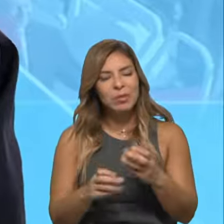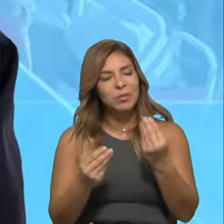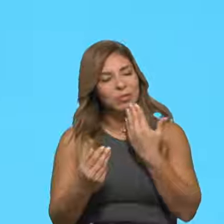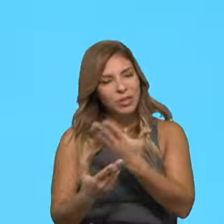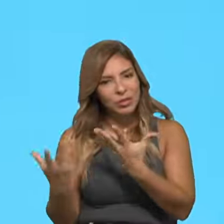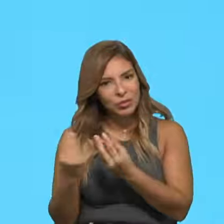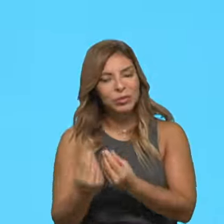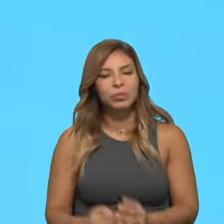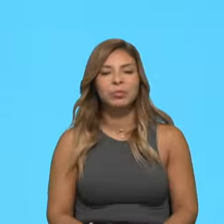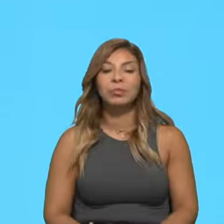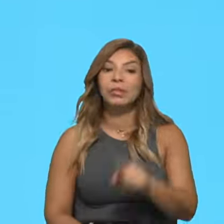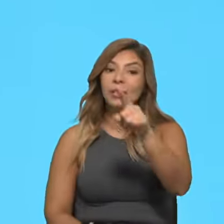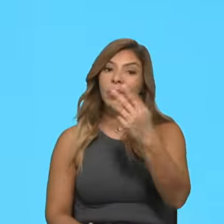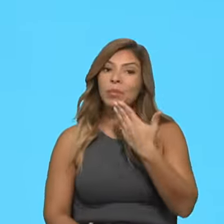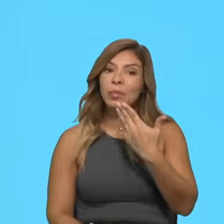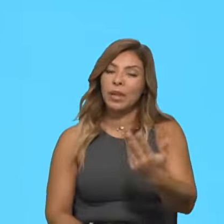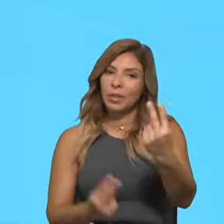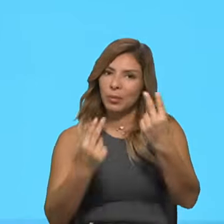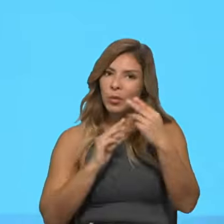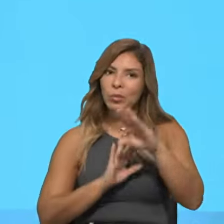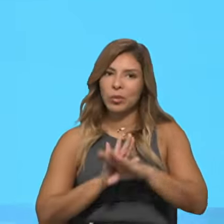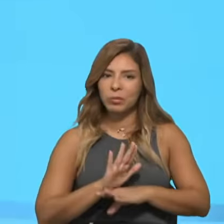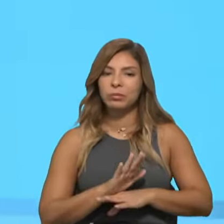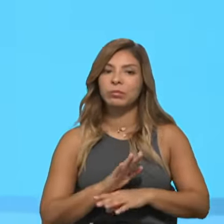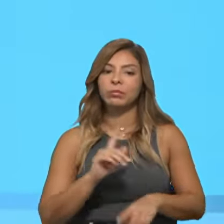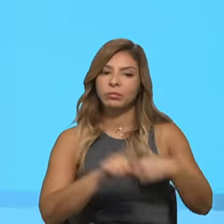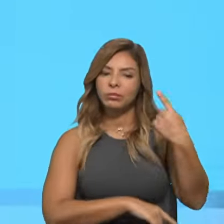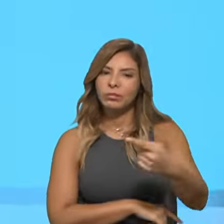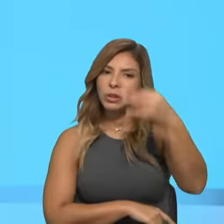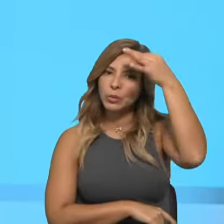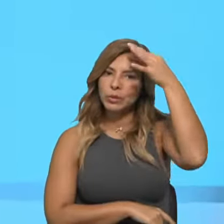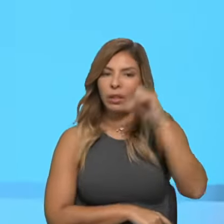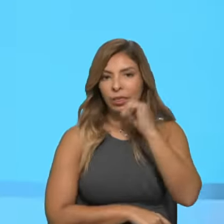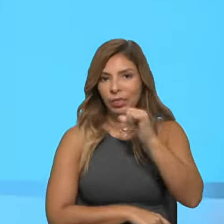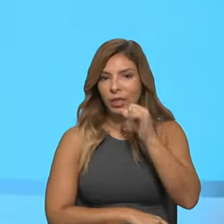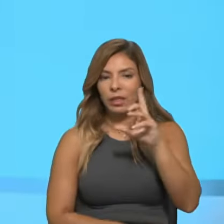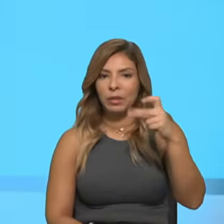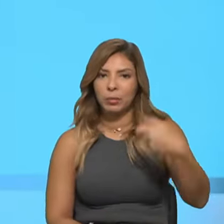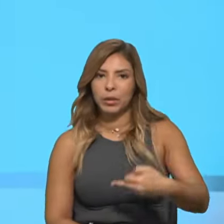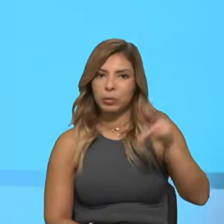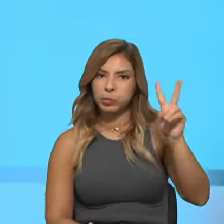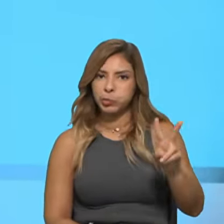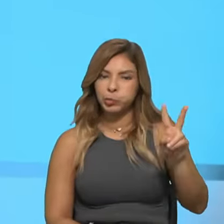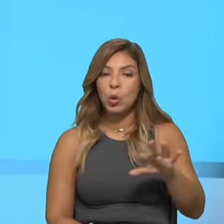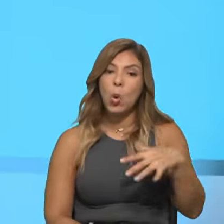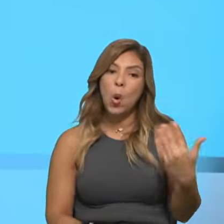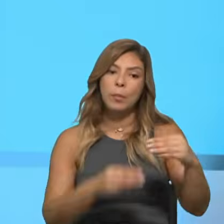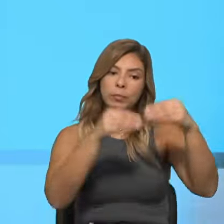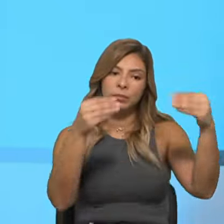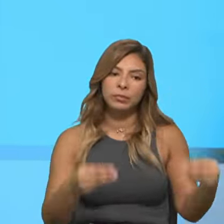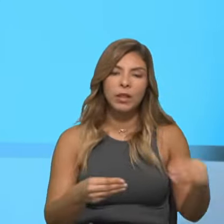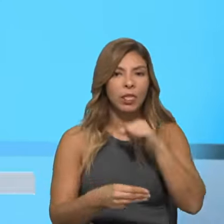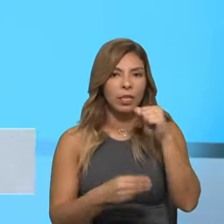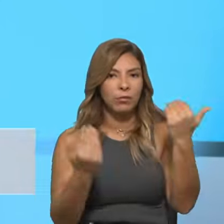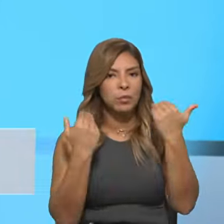connosco. Obrigada a si também por ter estado desse lado. Marcamos encontro amanhã, como habitual aqui na RTP2, ou procure-nos no portal sempre